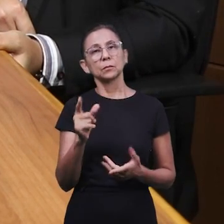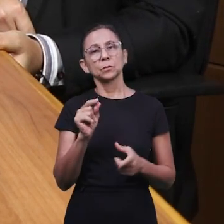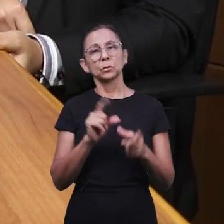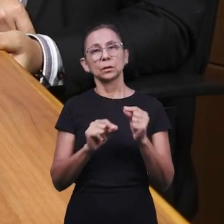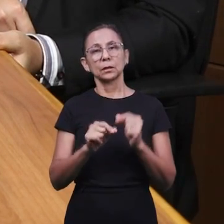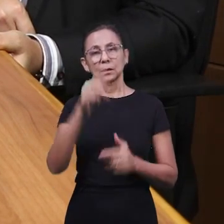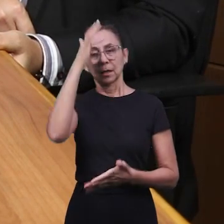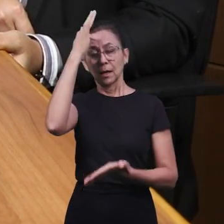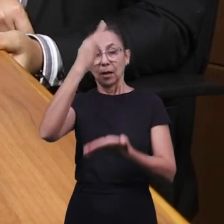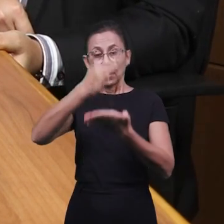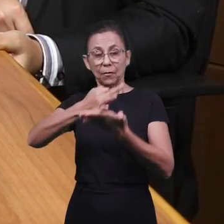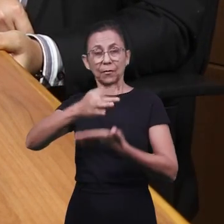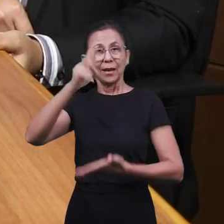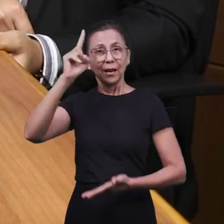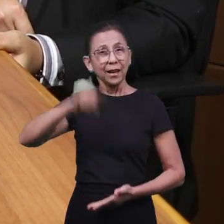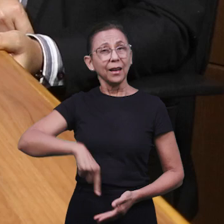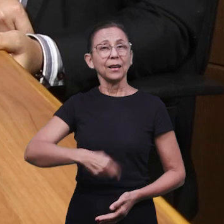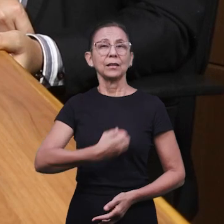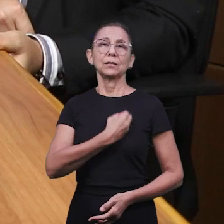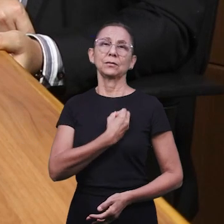elemento vivo de ligação,